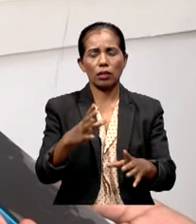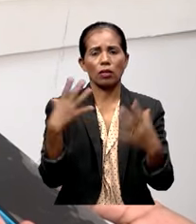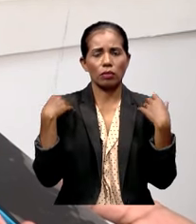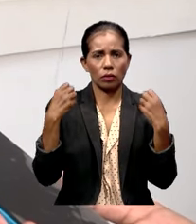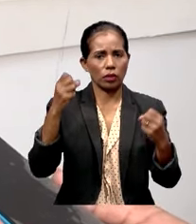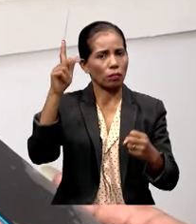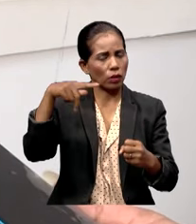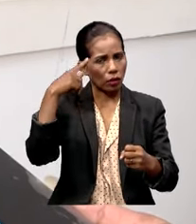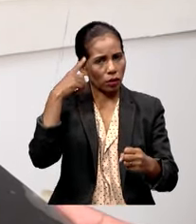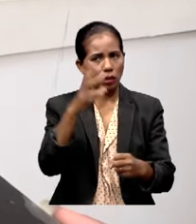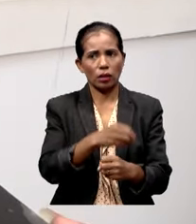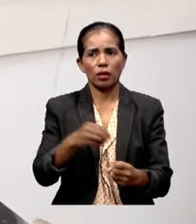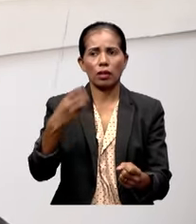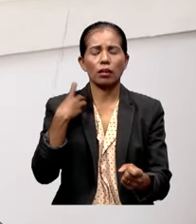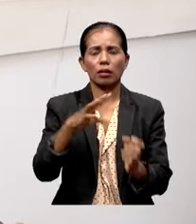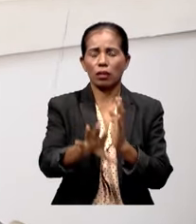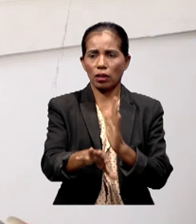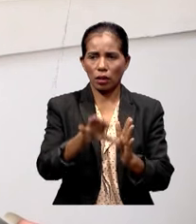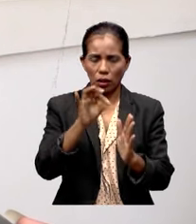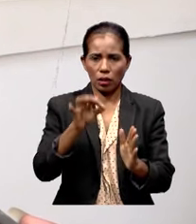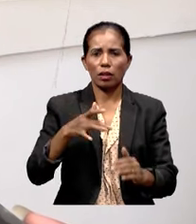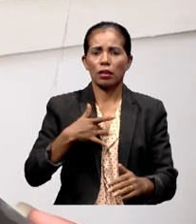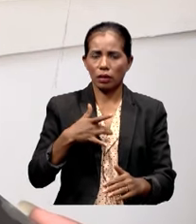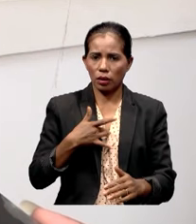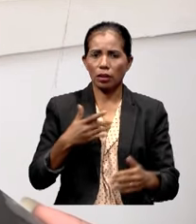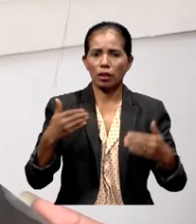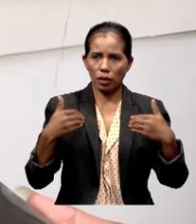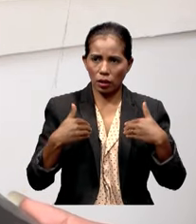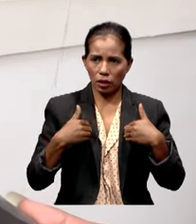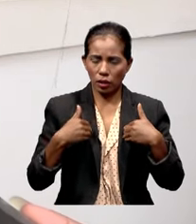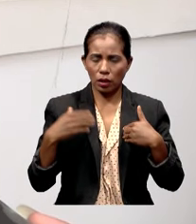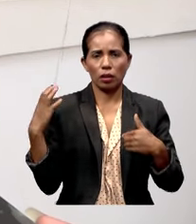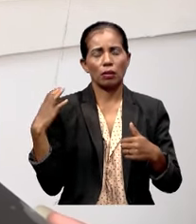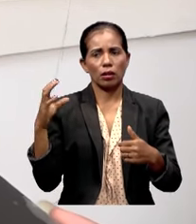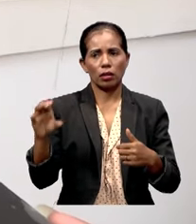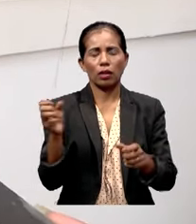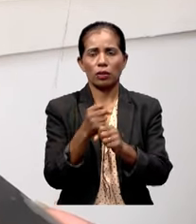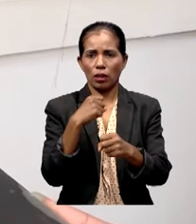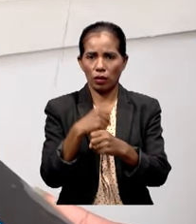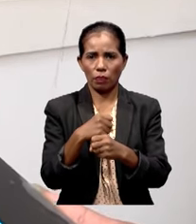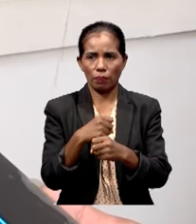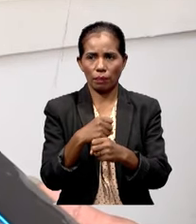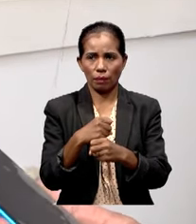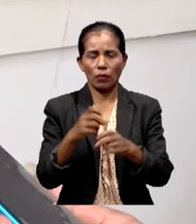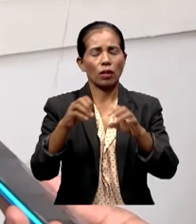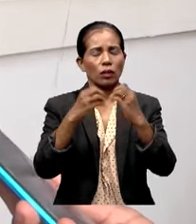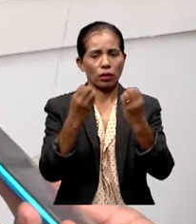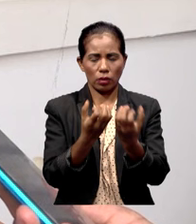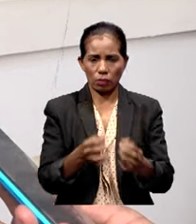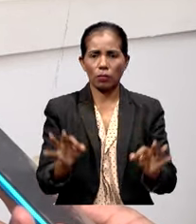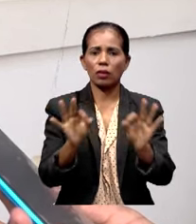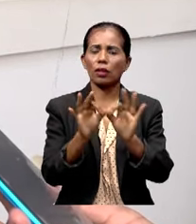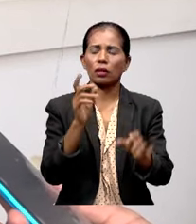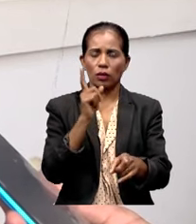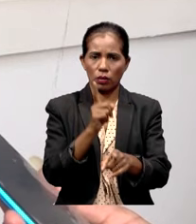para figura nebe ke tahili ni sinti iha kompetensia para talao organisasi ida important tapte jo